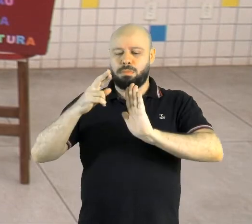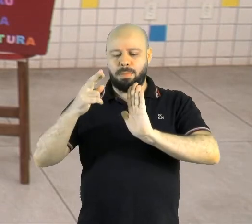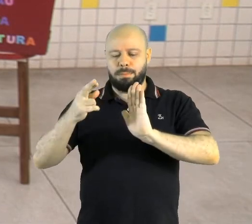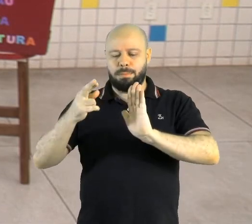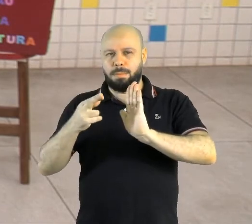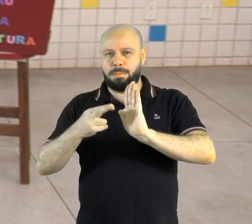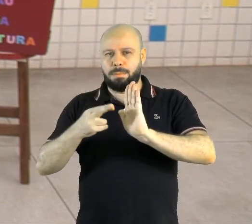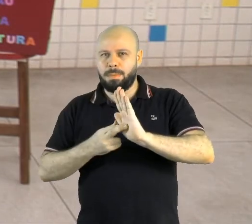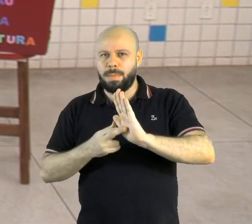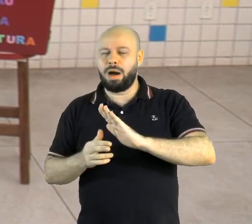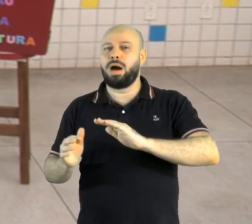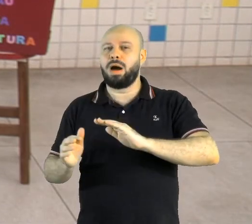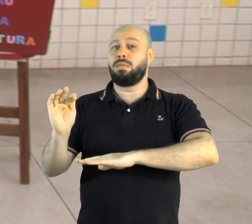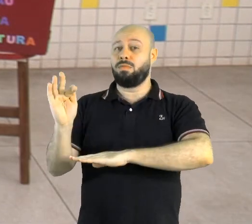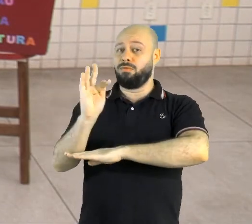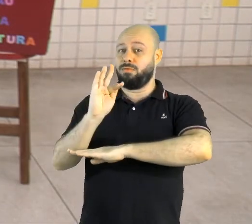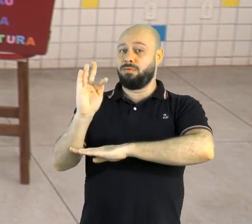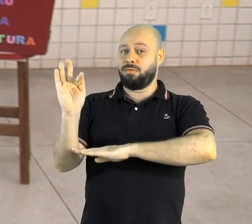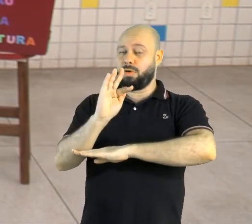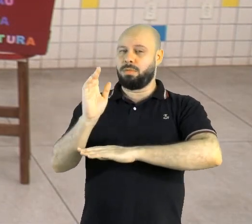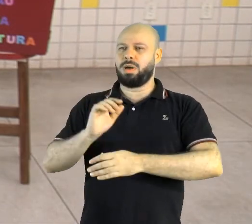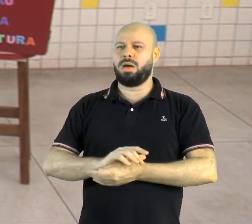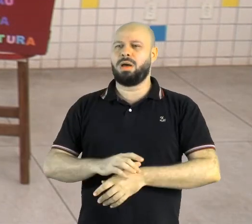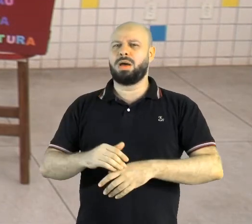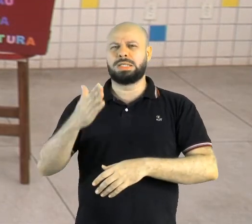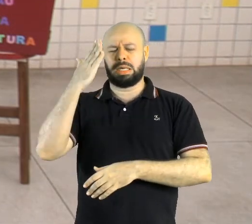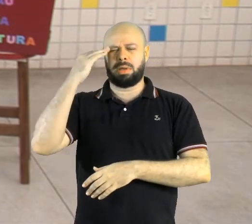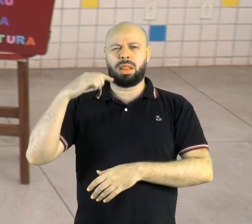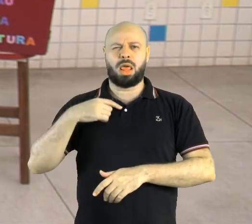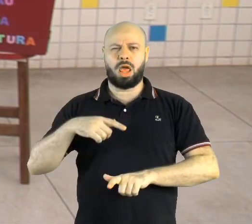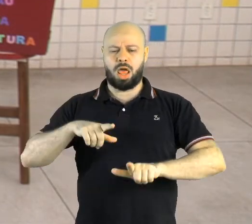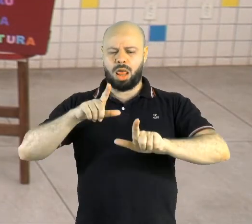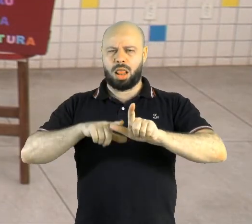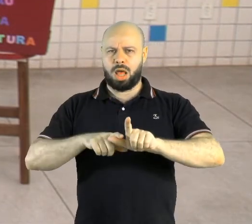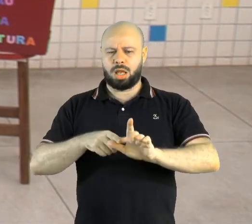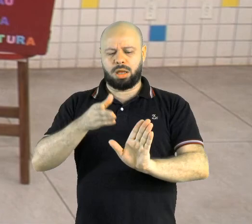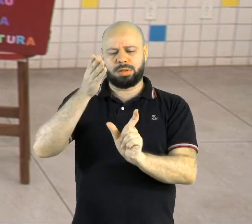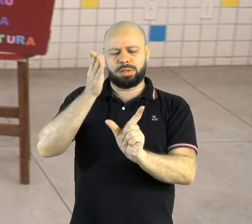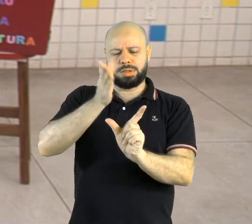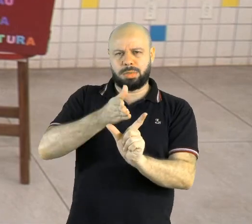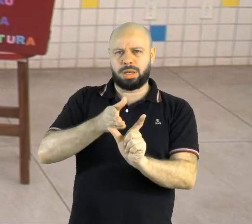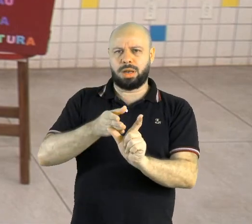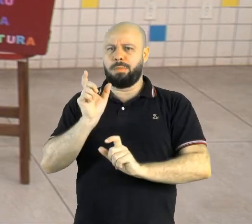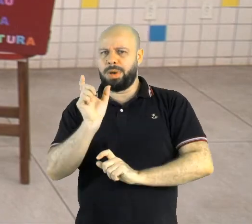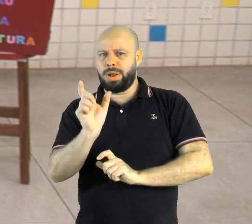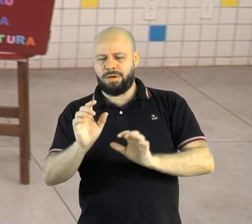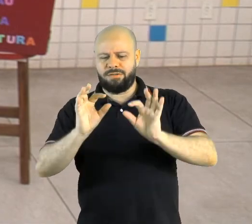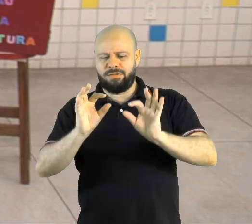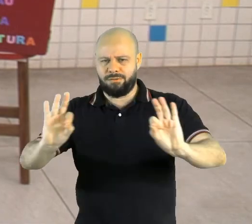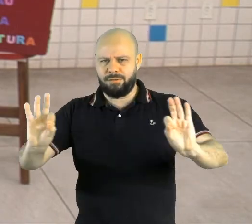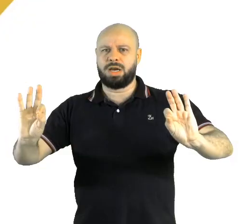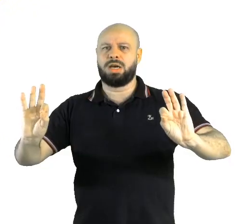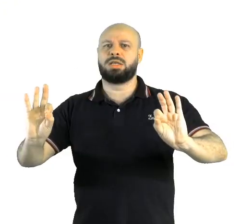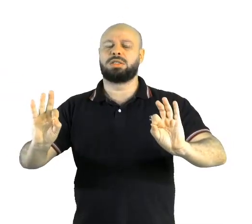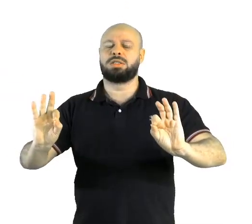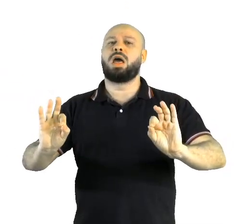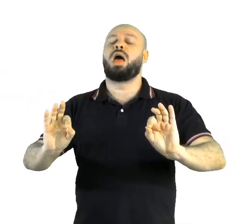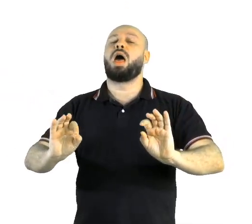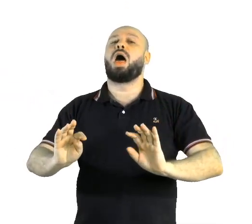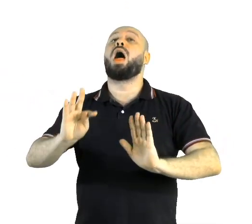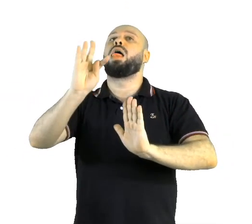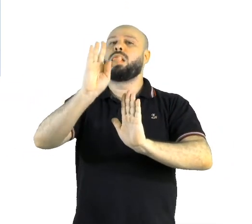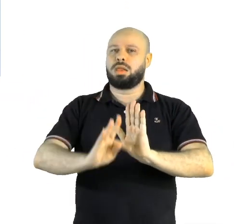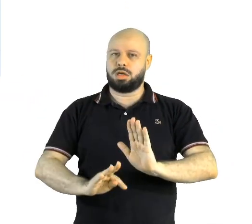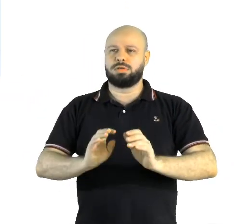cultas, sabendo que precisa ter letras, sílabas, palavras, frases e formar o seu texto.